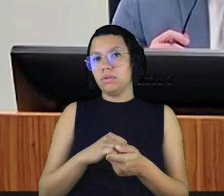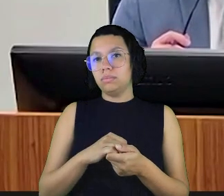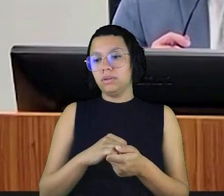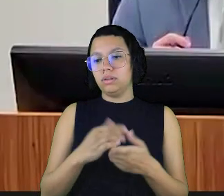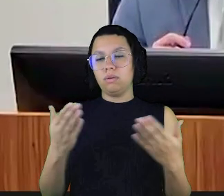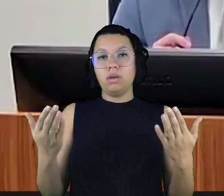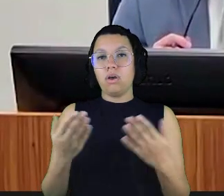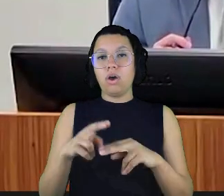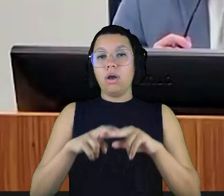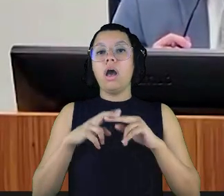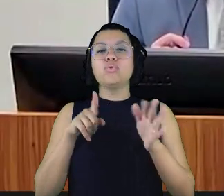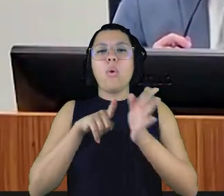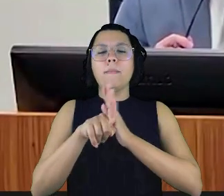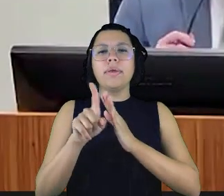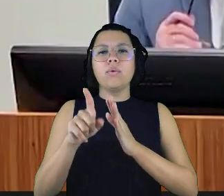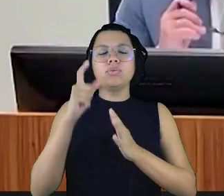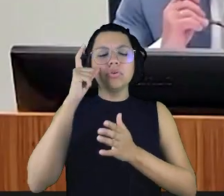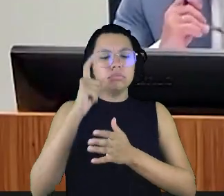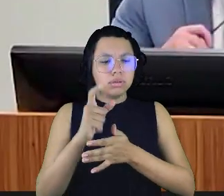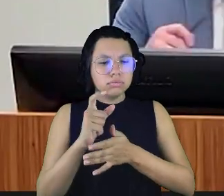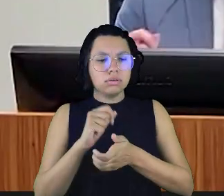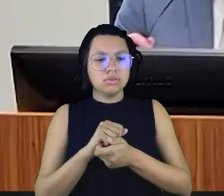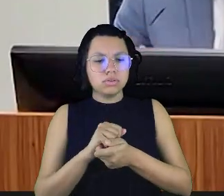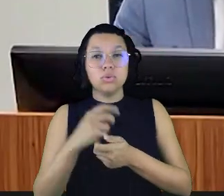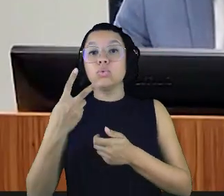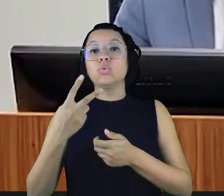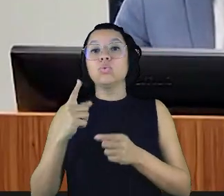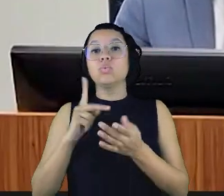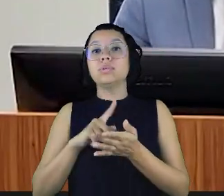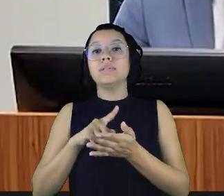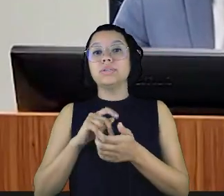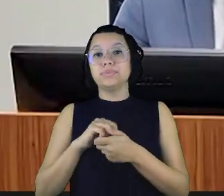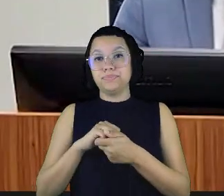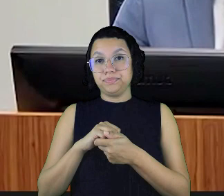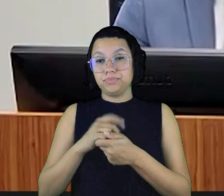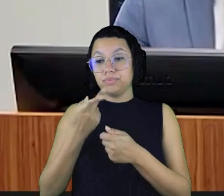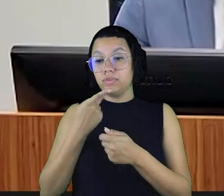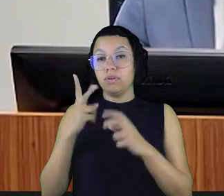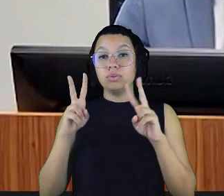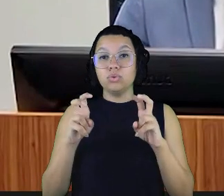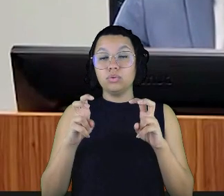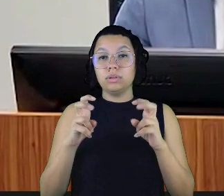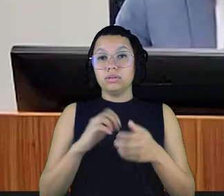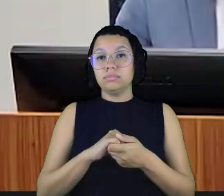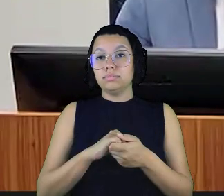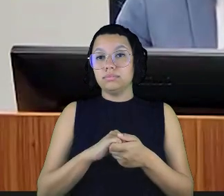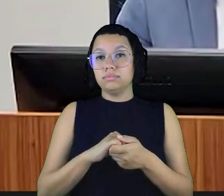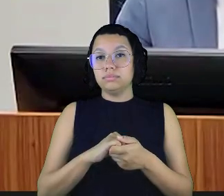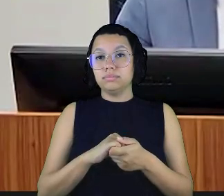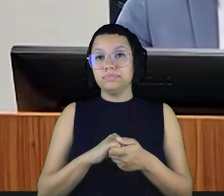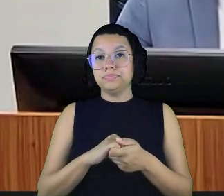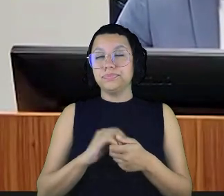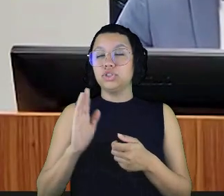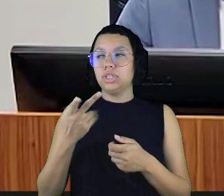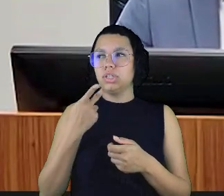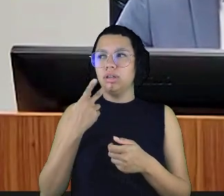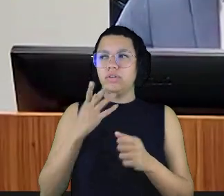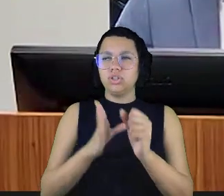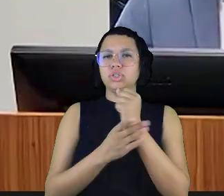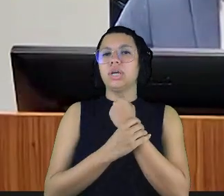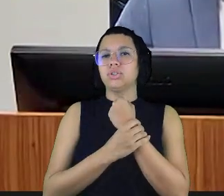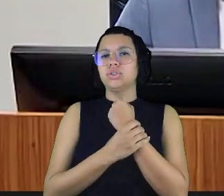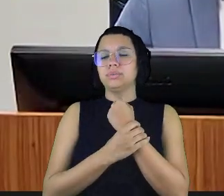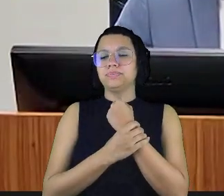achei muito interessante, na sim. verdade, duas perguntas, né? Que falam sobre já que a gente estava falando de garantia, né? Era o ponto onde eu